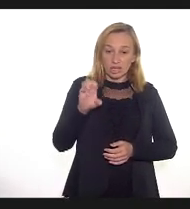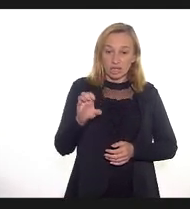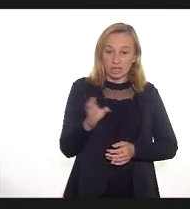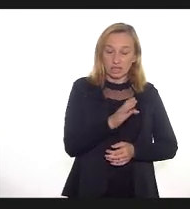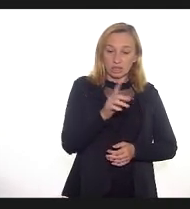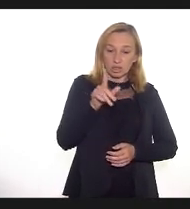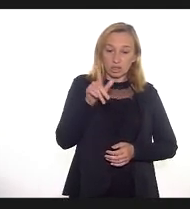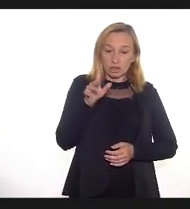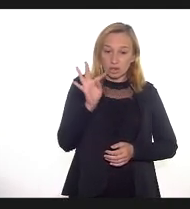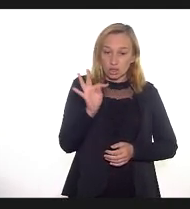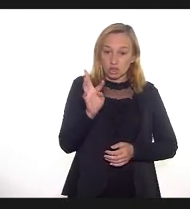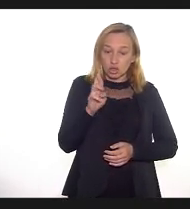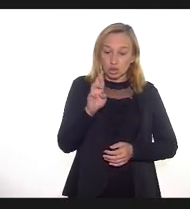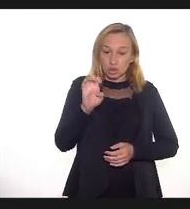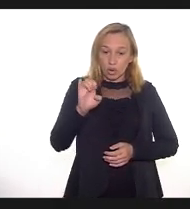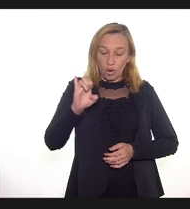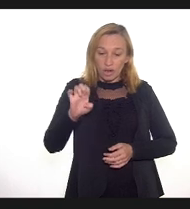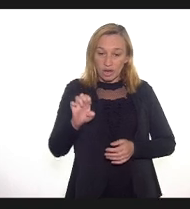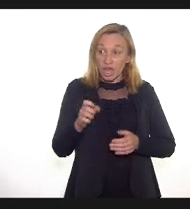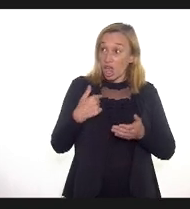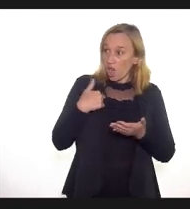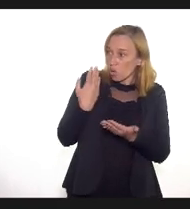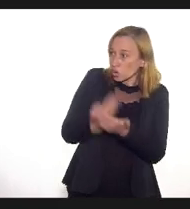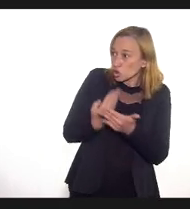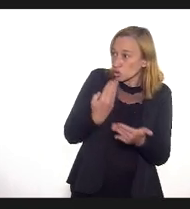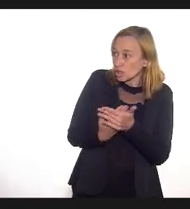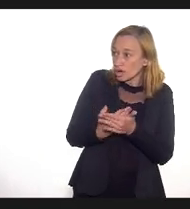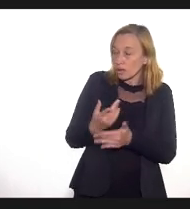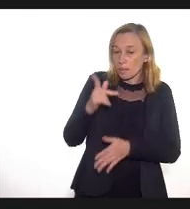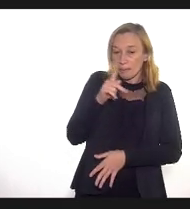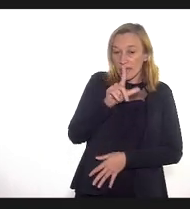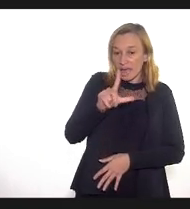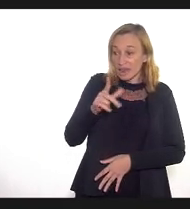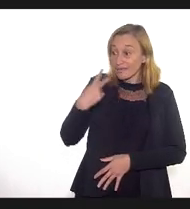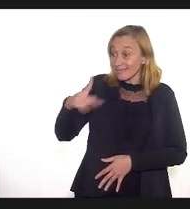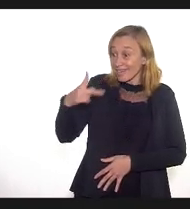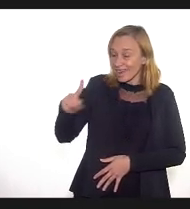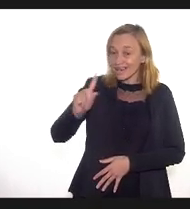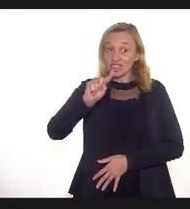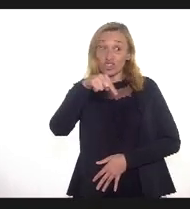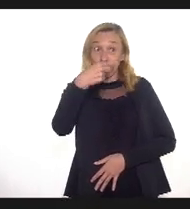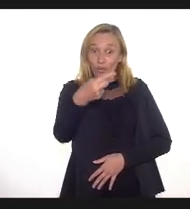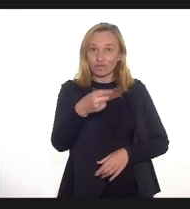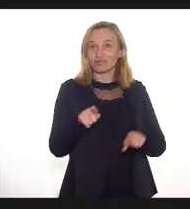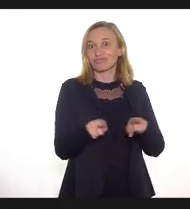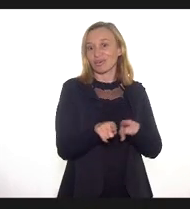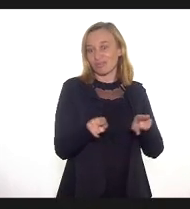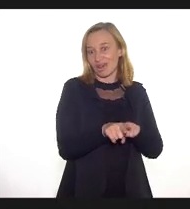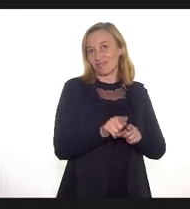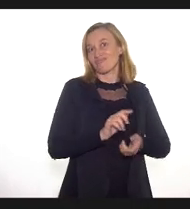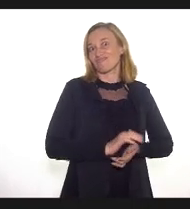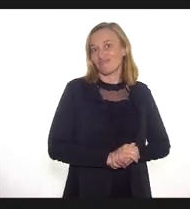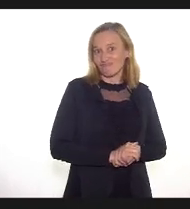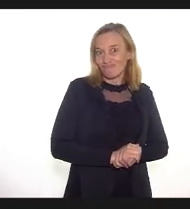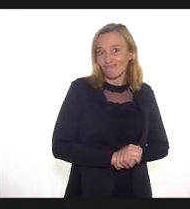dele. E não só os PLs dele, eu tenho estudado os PLs de outros.